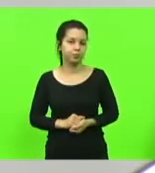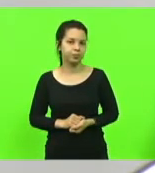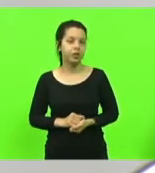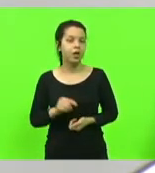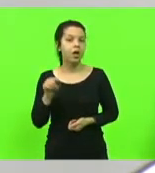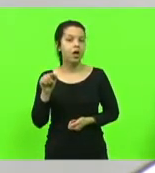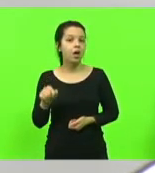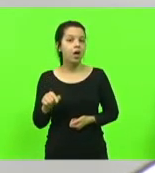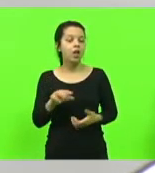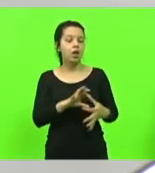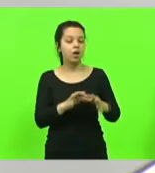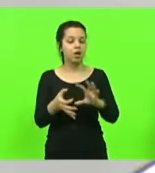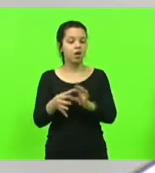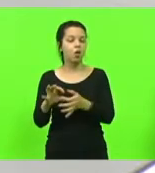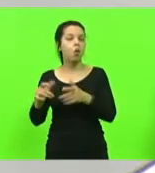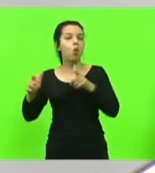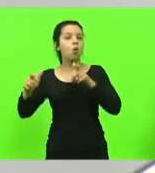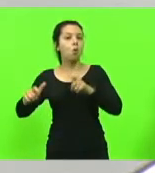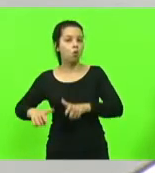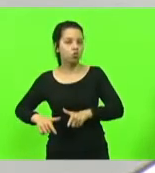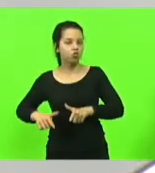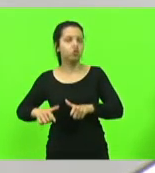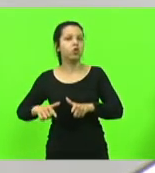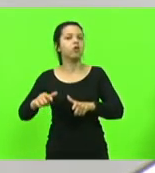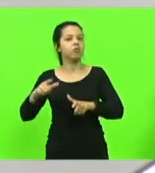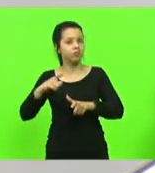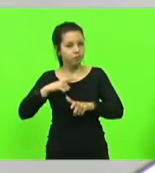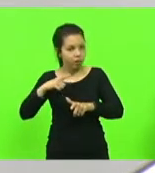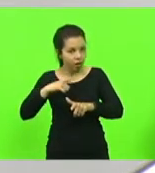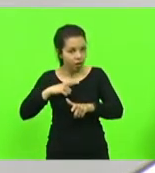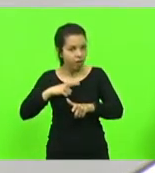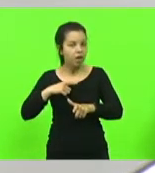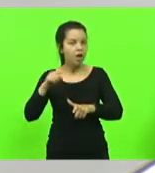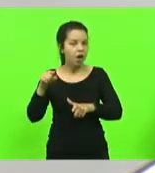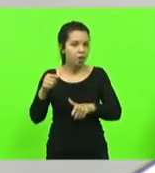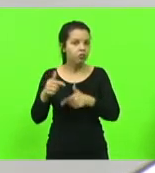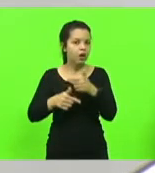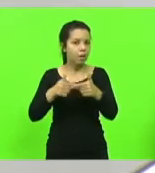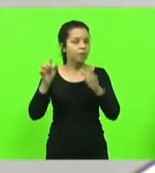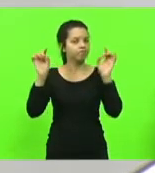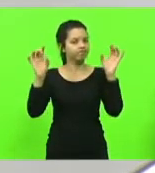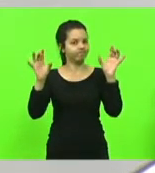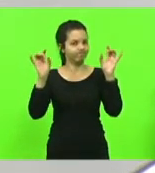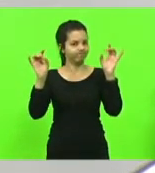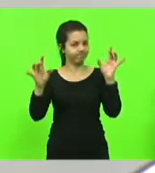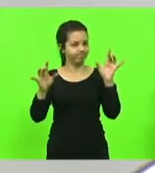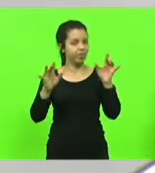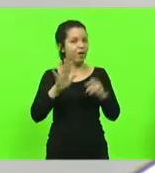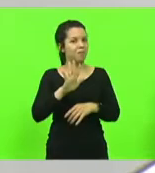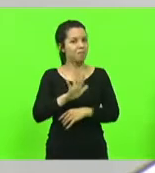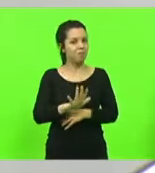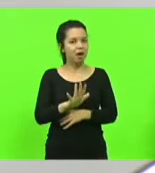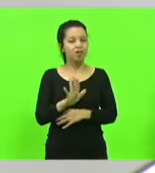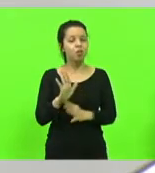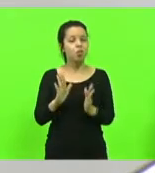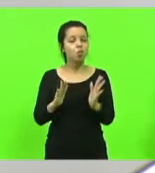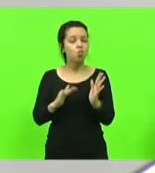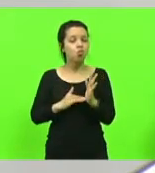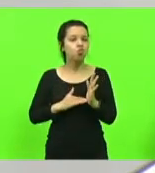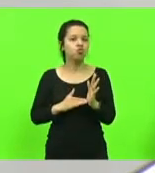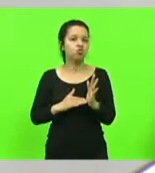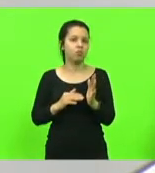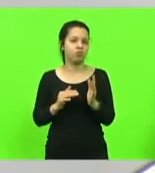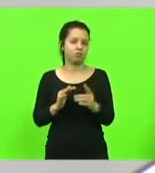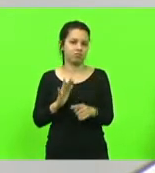SUS, faz um trabalho fantástico, mas é tratada como uma das últimas ofertas quando se tem